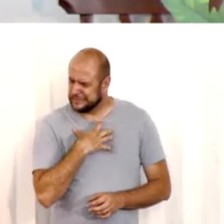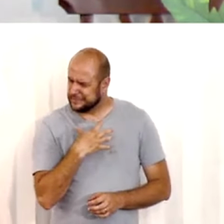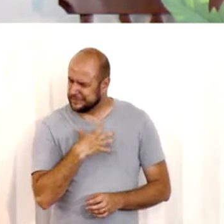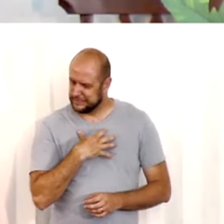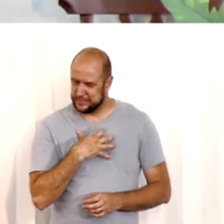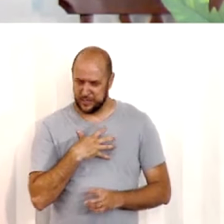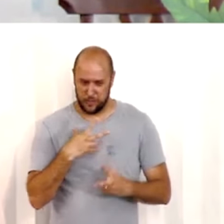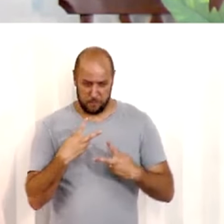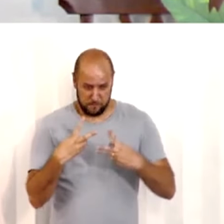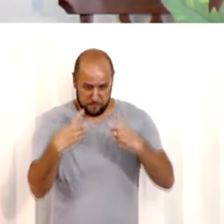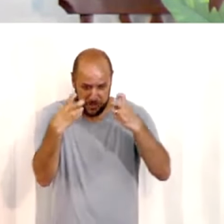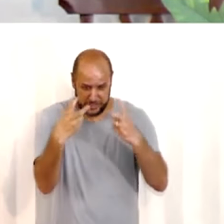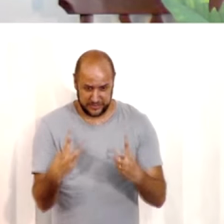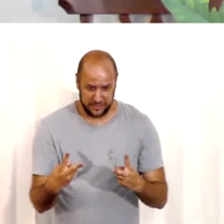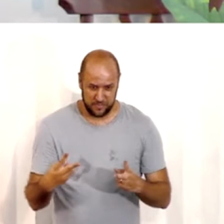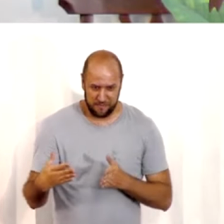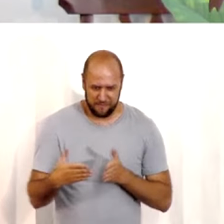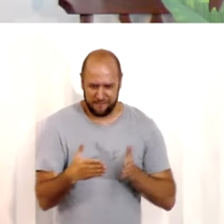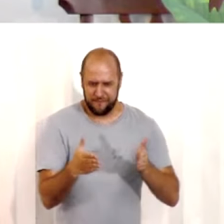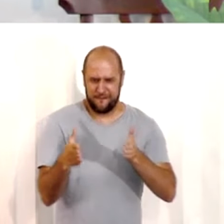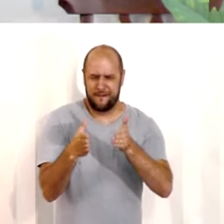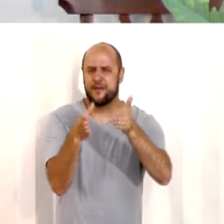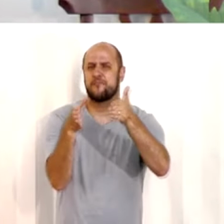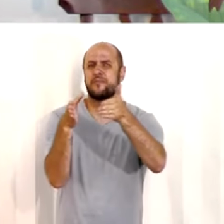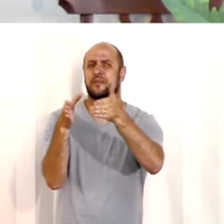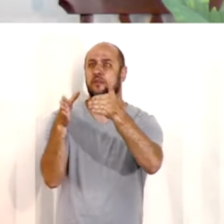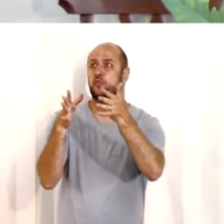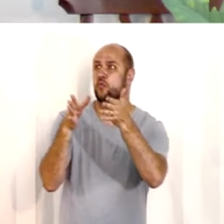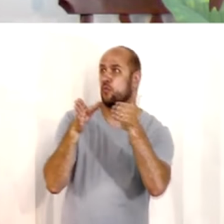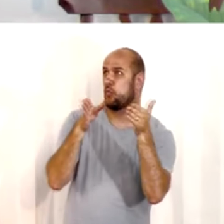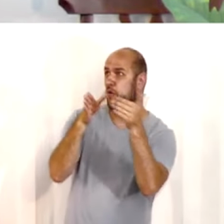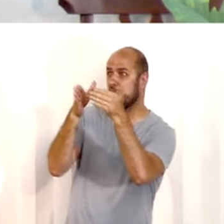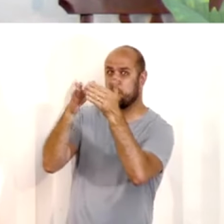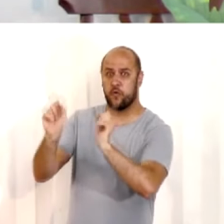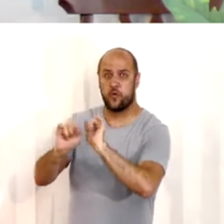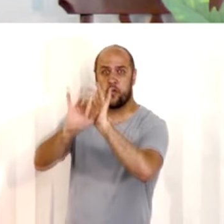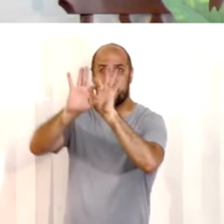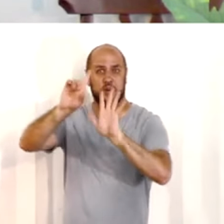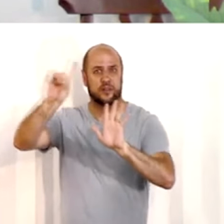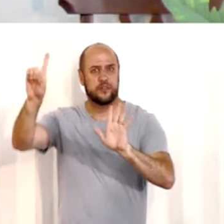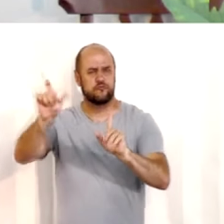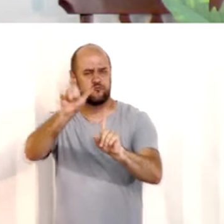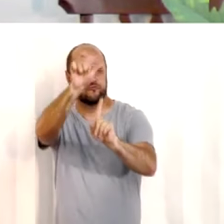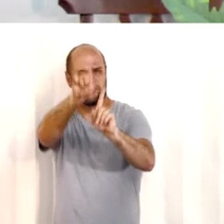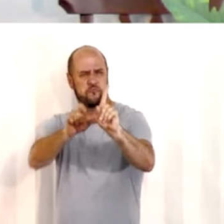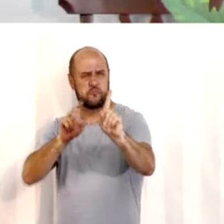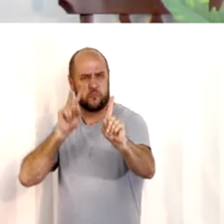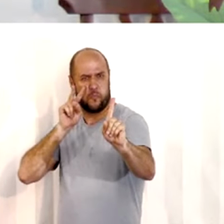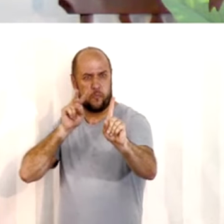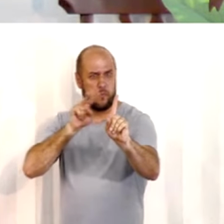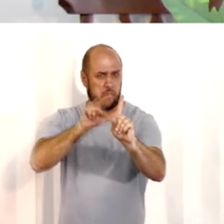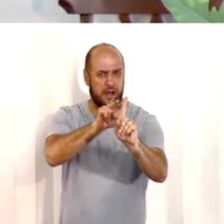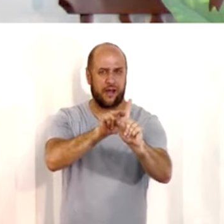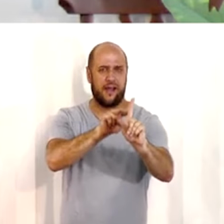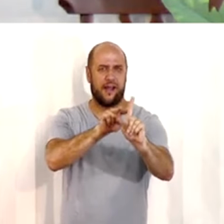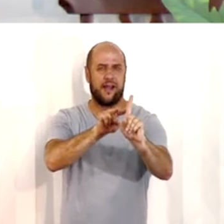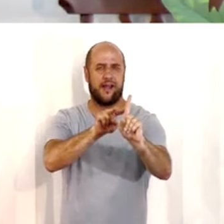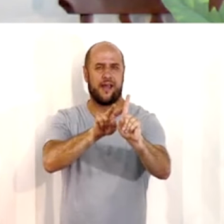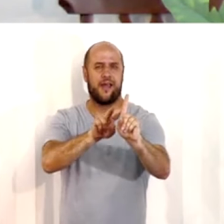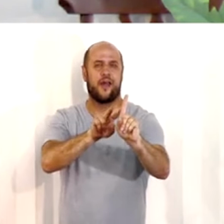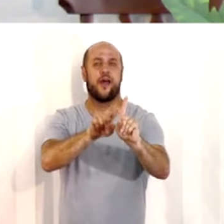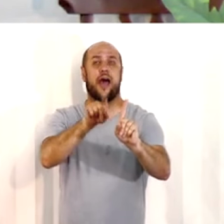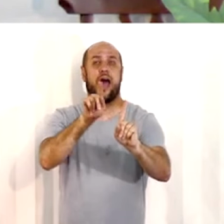sim, a sua corrida é uma corrida para a glória de Deus, a sua atenção a Jesus, ela é para que você